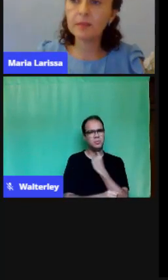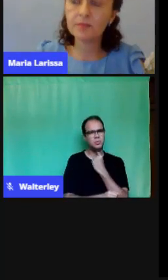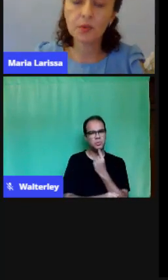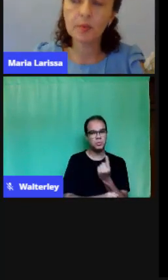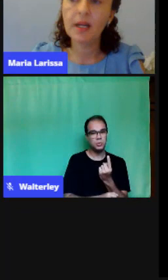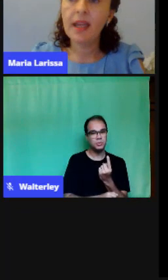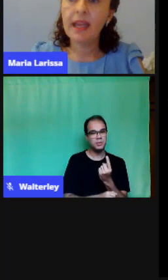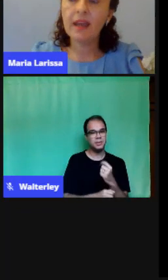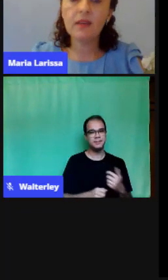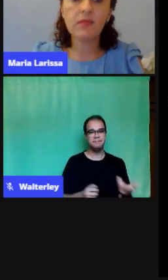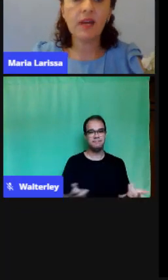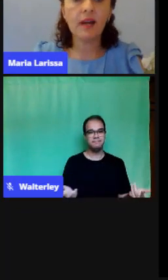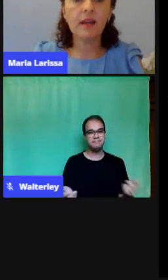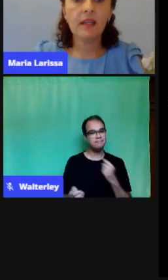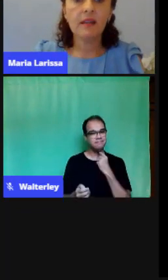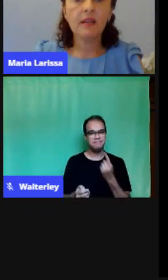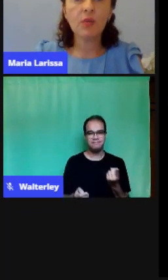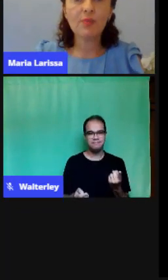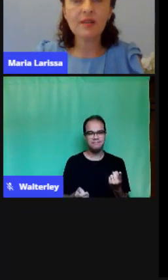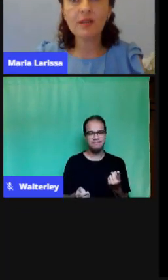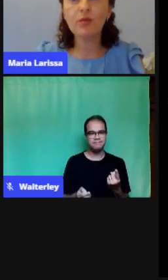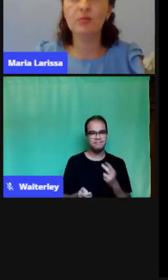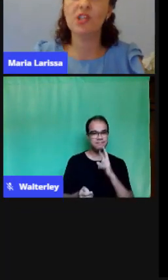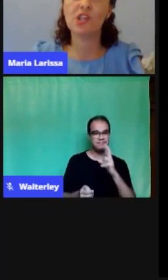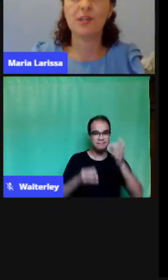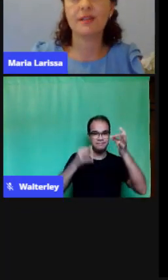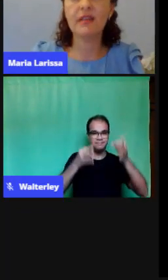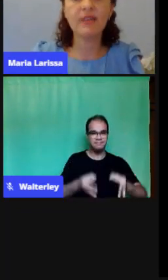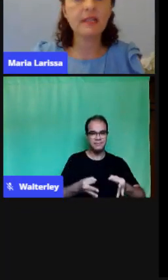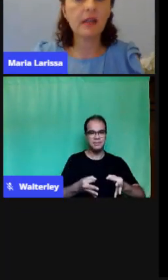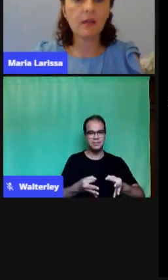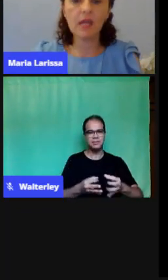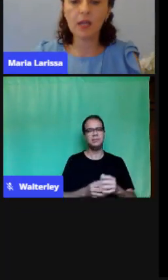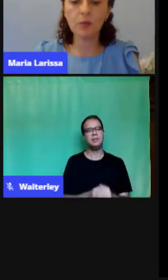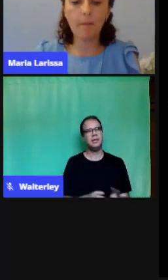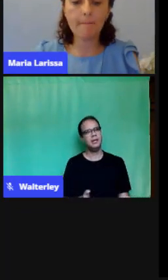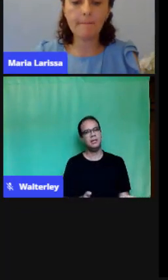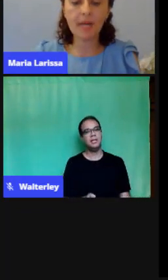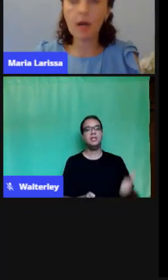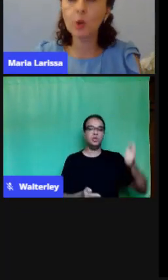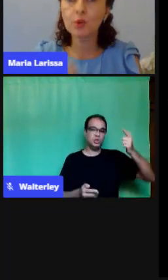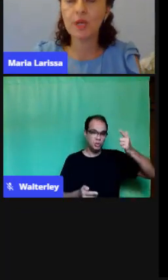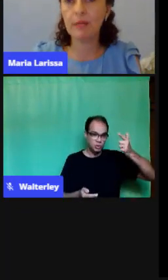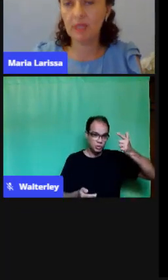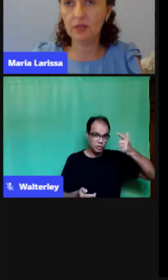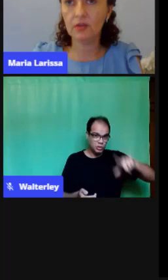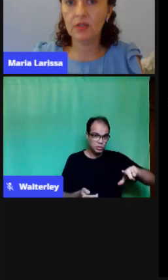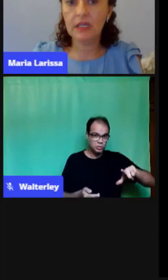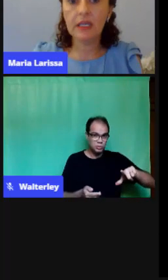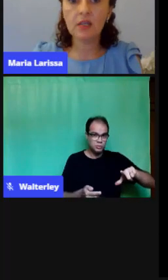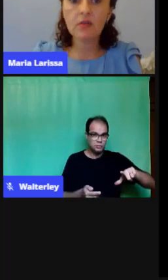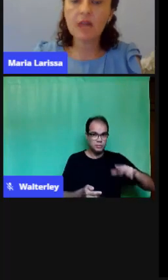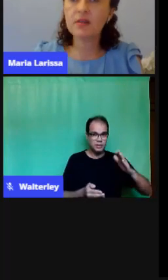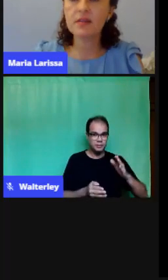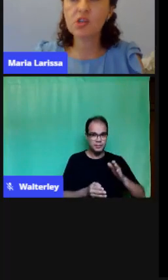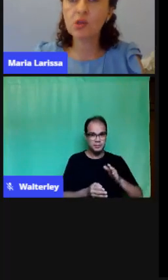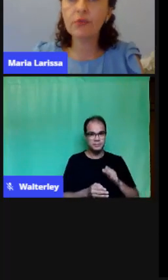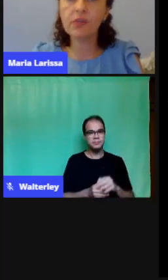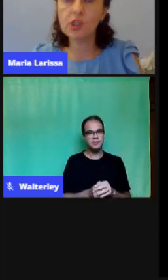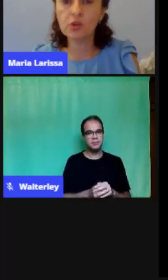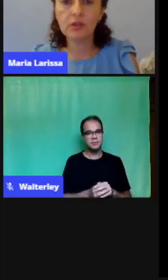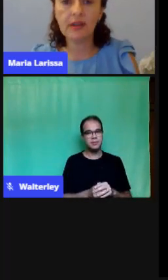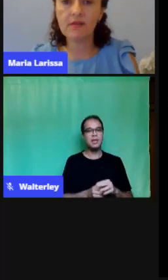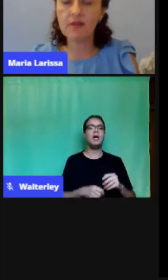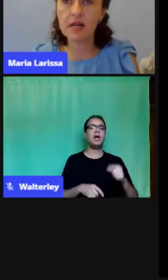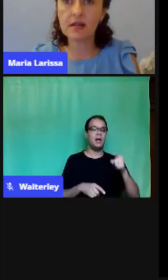ele vai ter uma segunda chance, ele vai ser encaminhado para outro caminho, que no caso é assistir